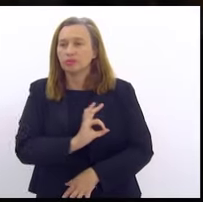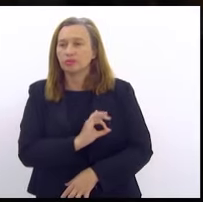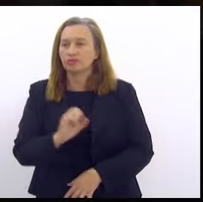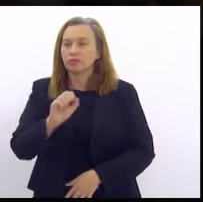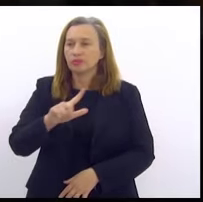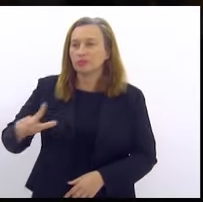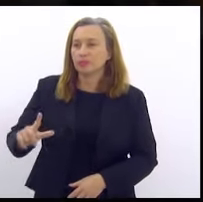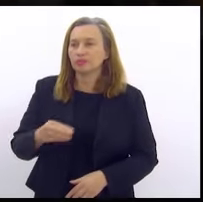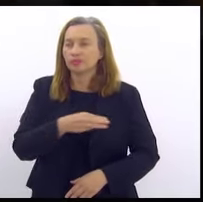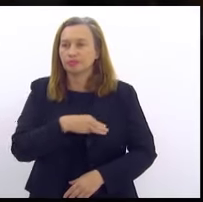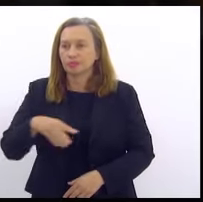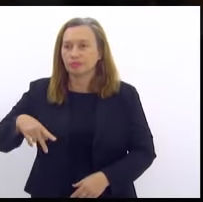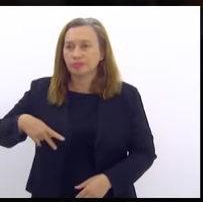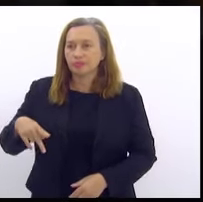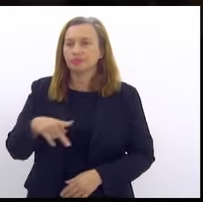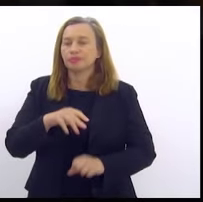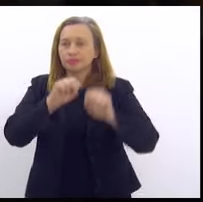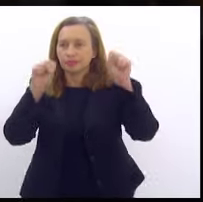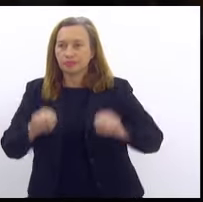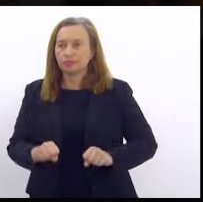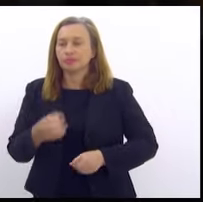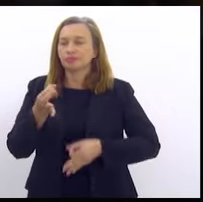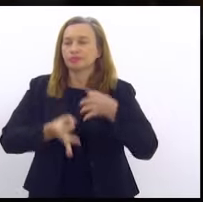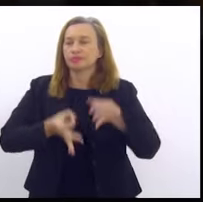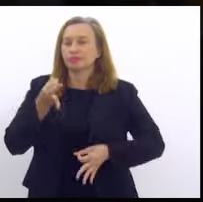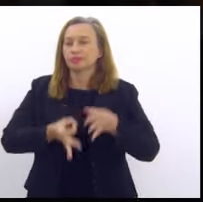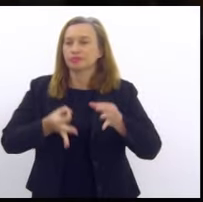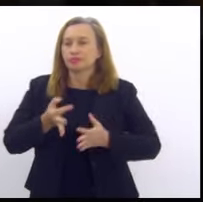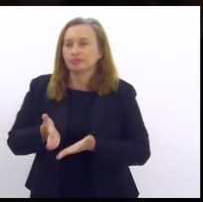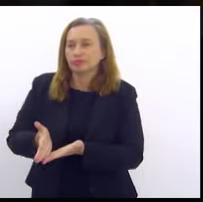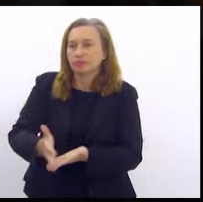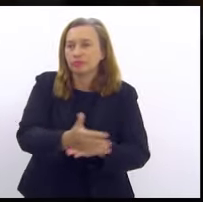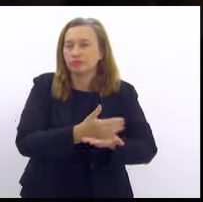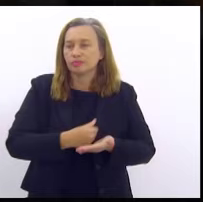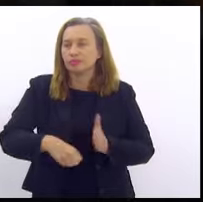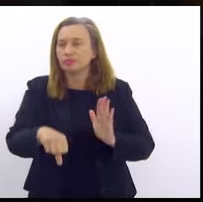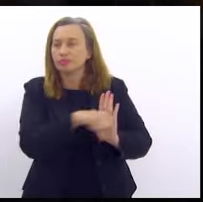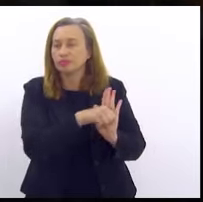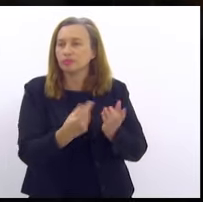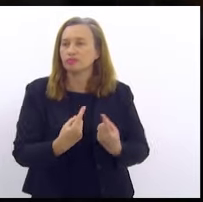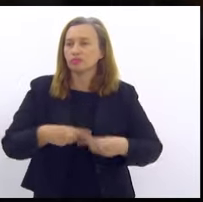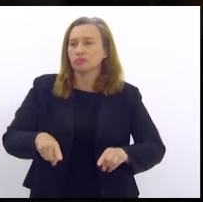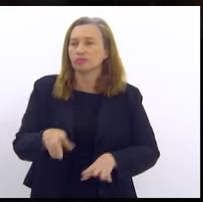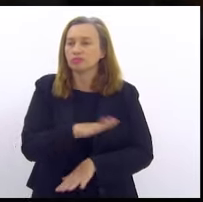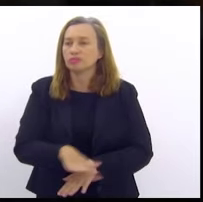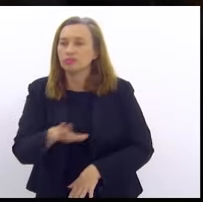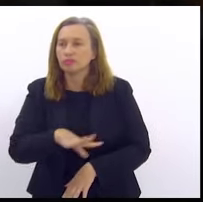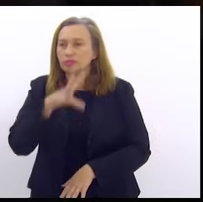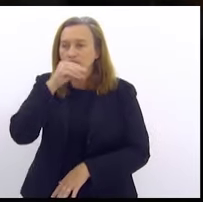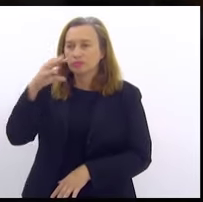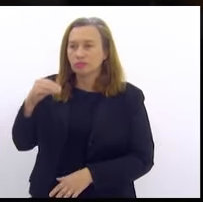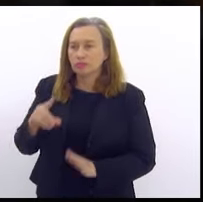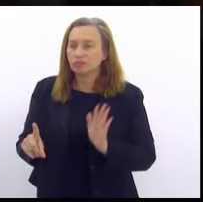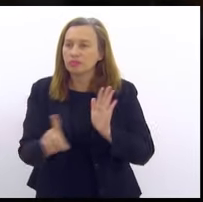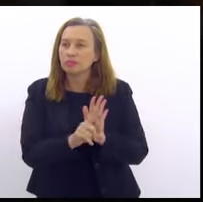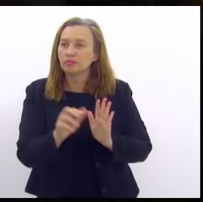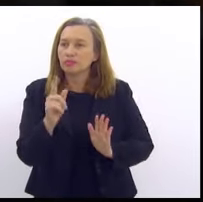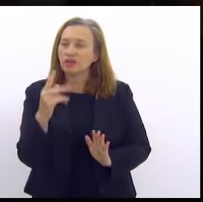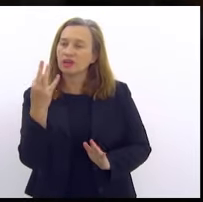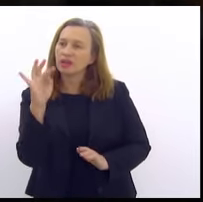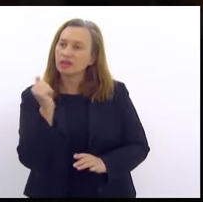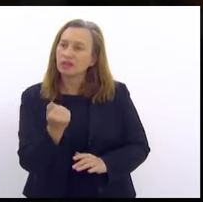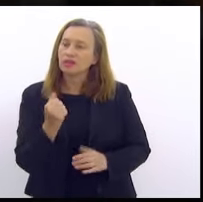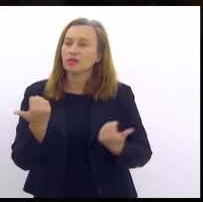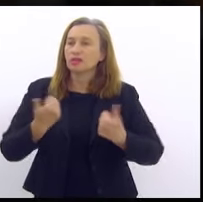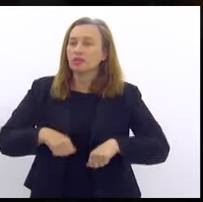Ministério Público e do sistema de justiça para a apuração desses crimes contra crianças e adolescentes. A lei Agatha Félix